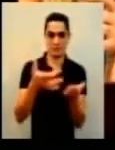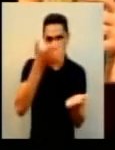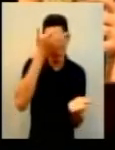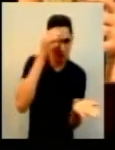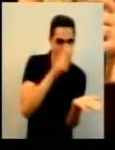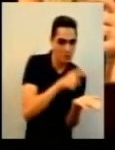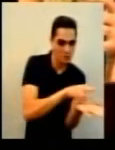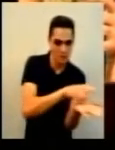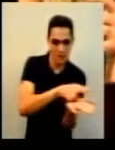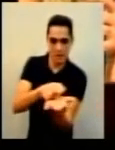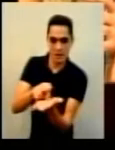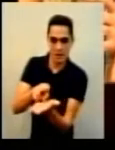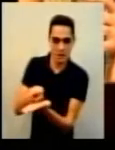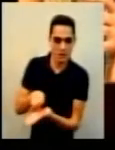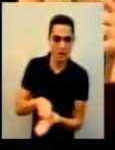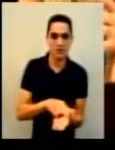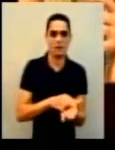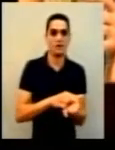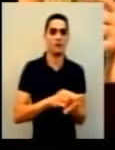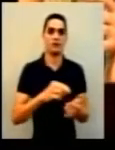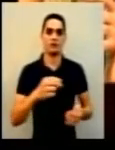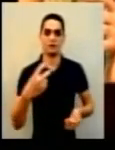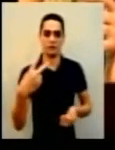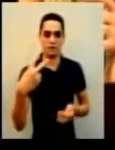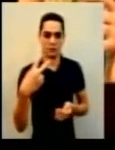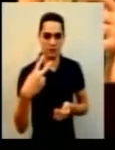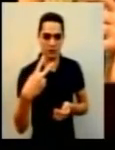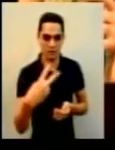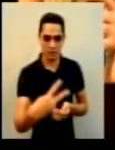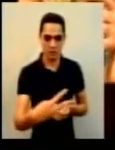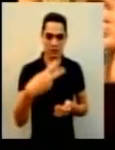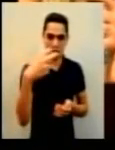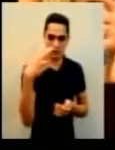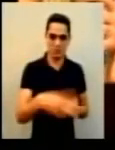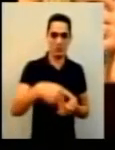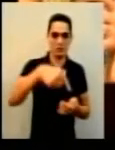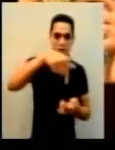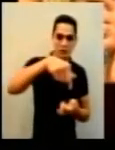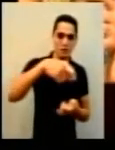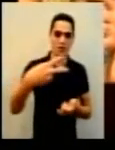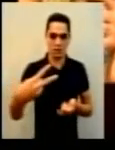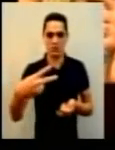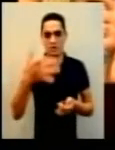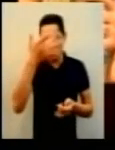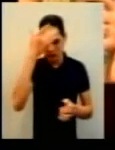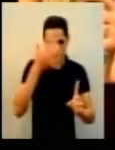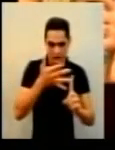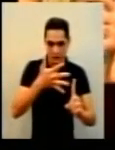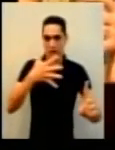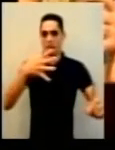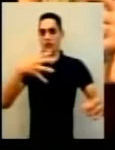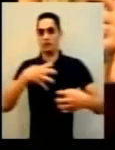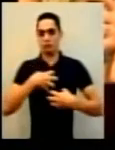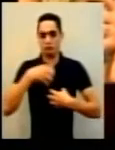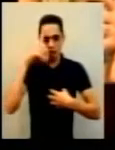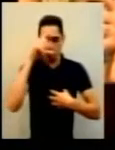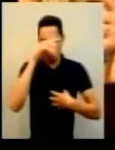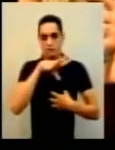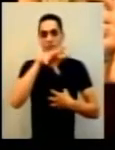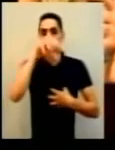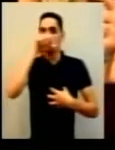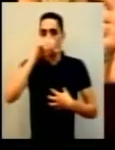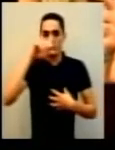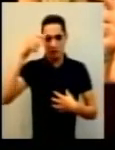internados, né, até o momento nós tivemos 2.072 notificações de síndrome respiratória grave. De ontem